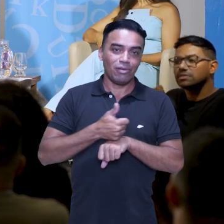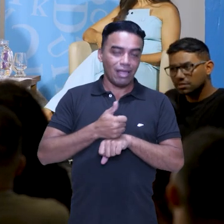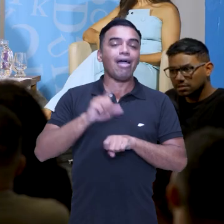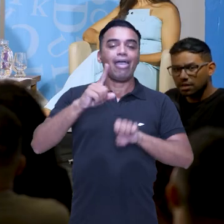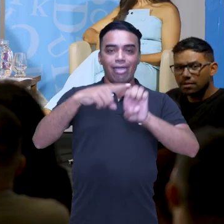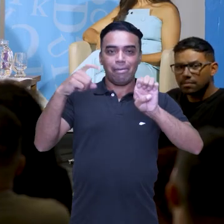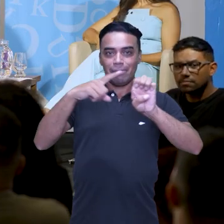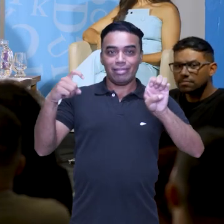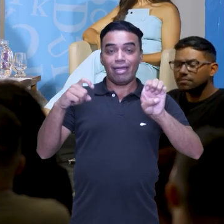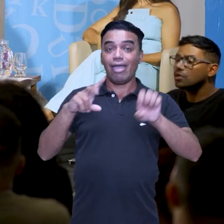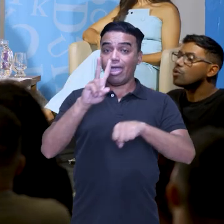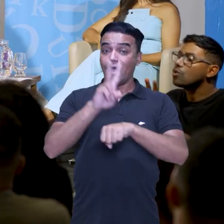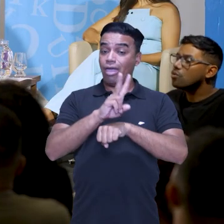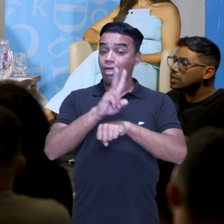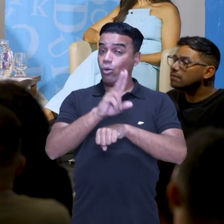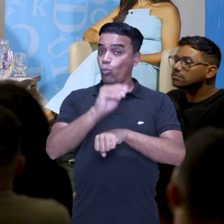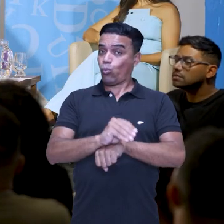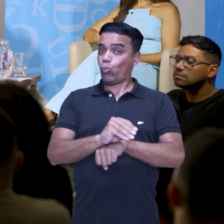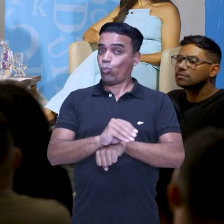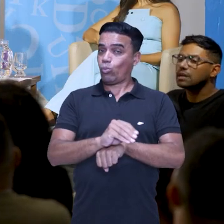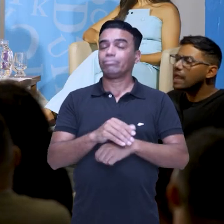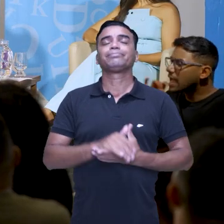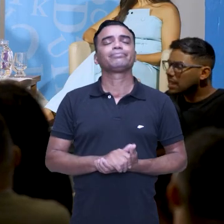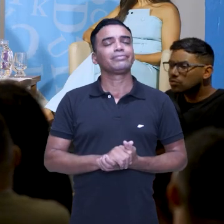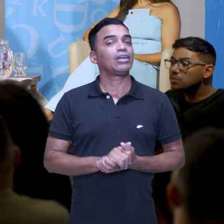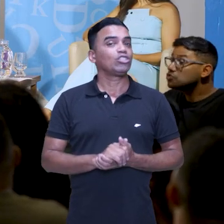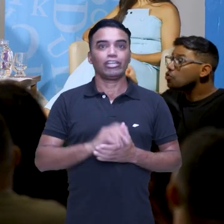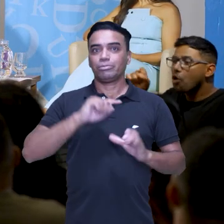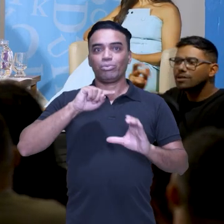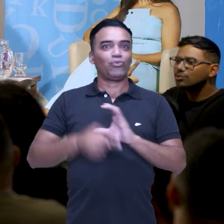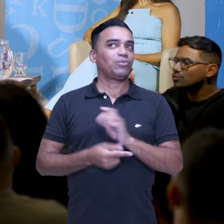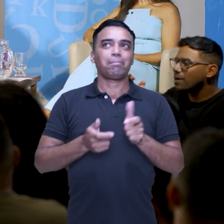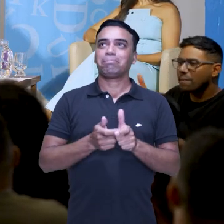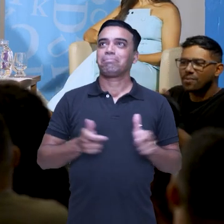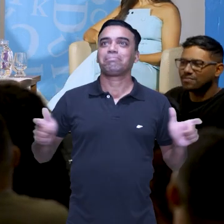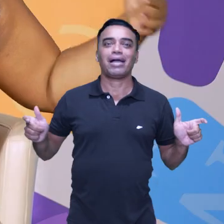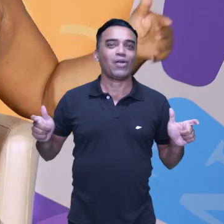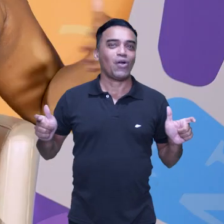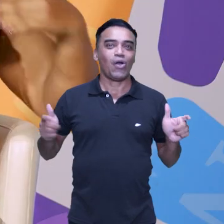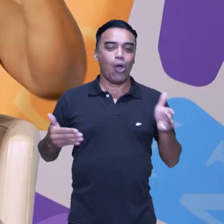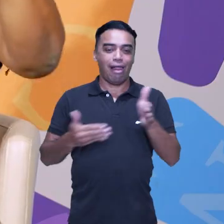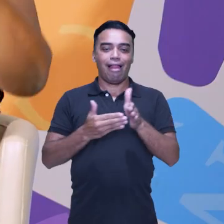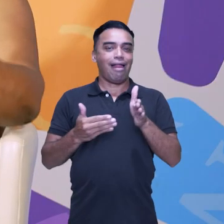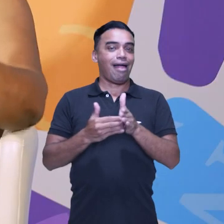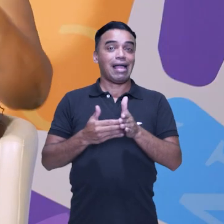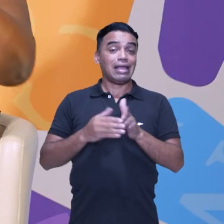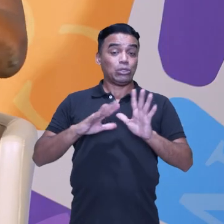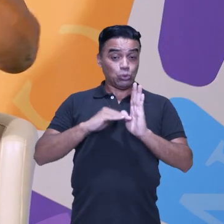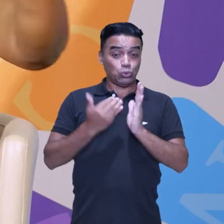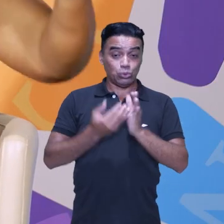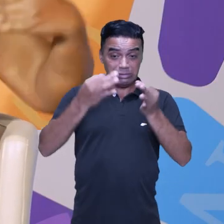empreender. É o cuidar. Então, a gente ultrapassou novamente a barreira de que está tudo